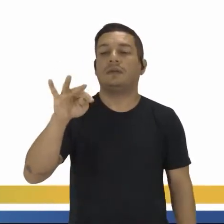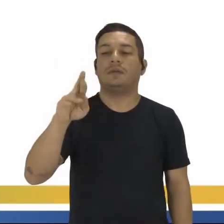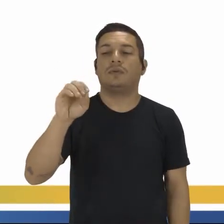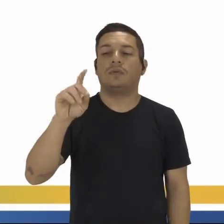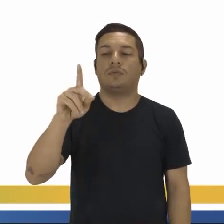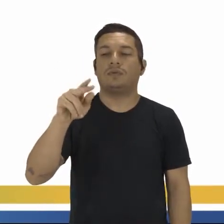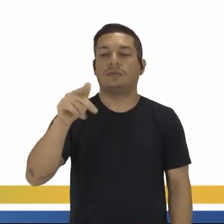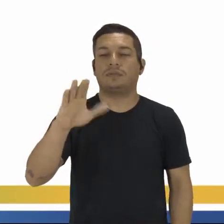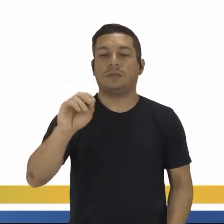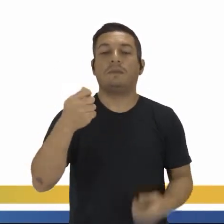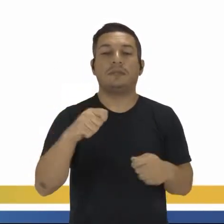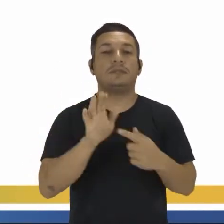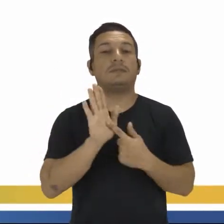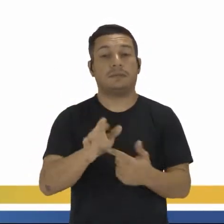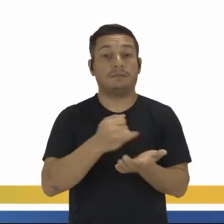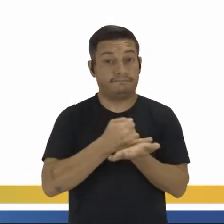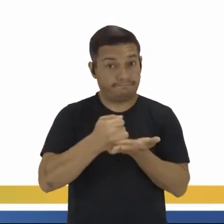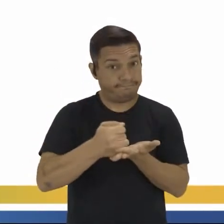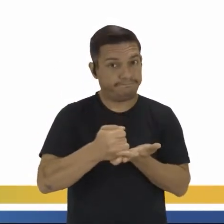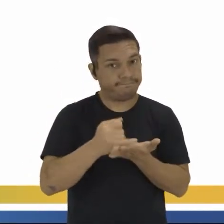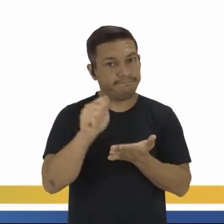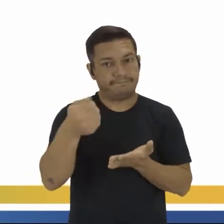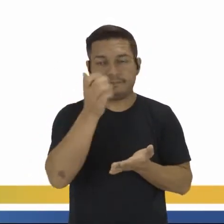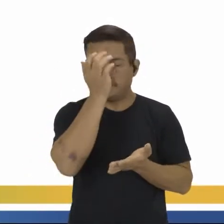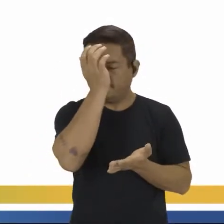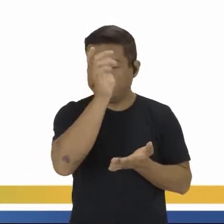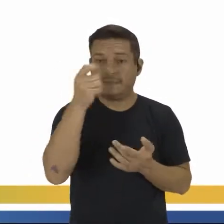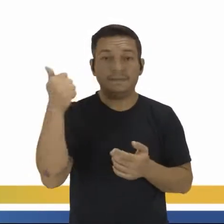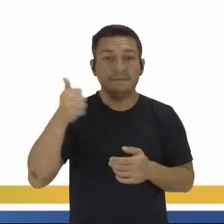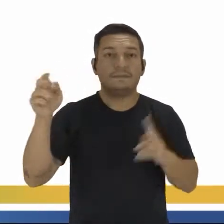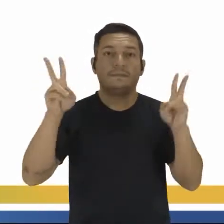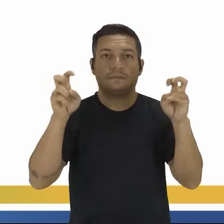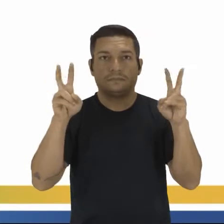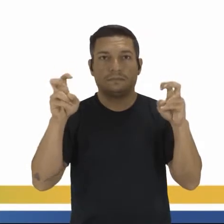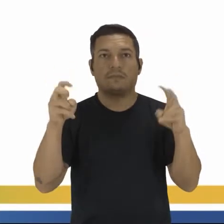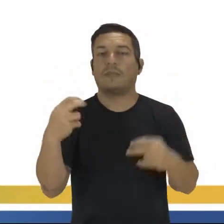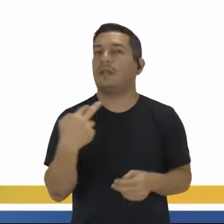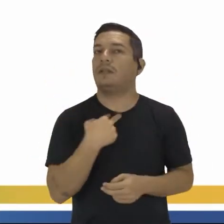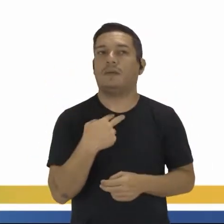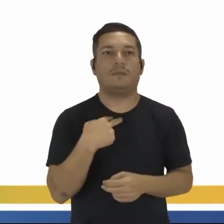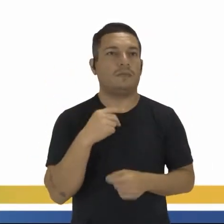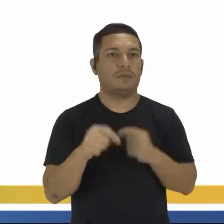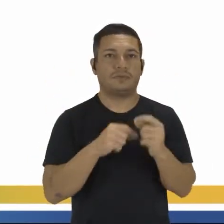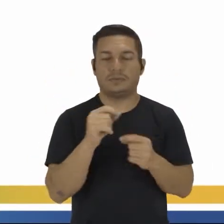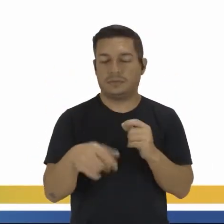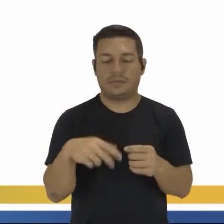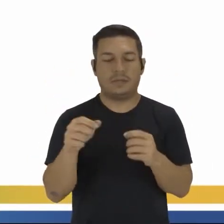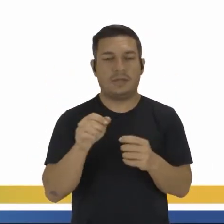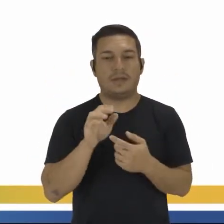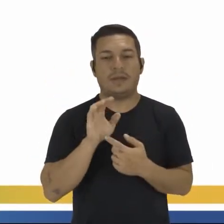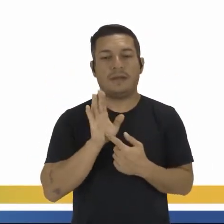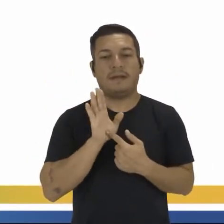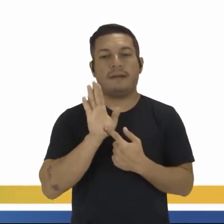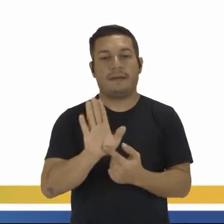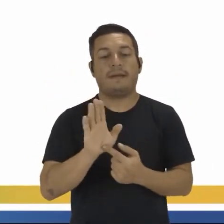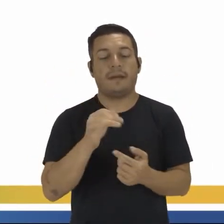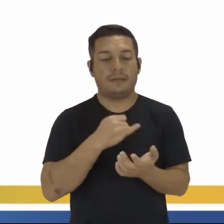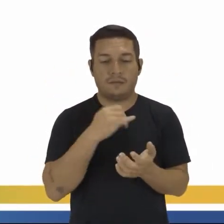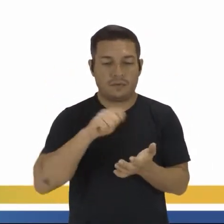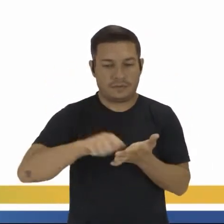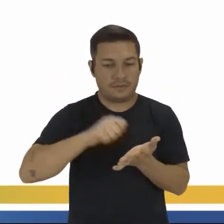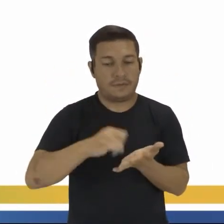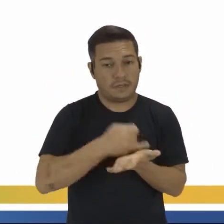fato deve apresentar? 2 coisas. Primeiro, o tema. Você não pode passar pela sua introdução sem apresentar o